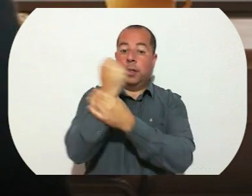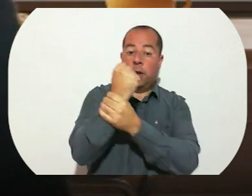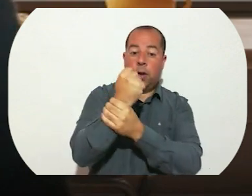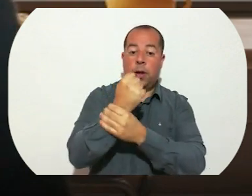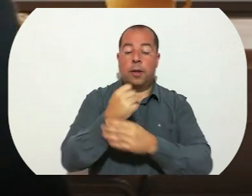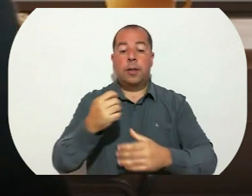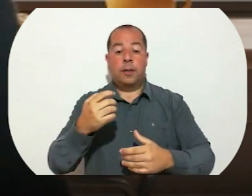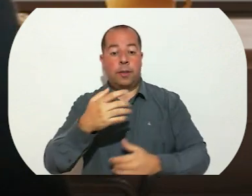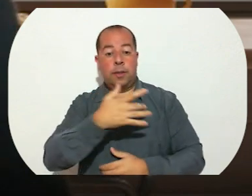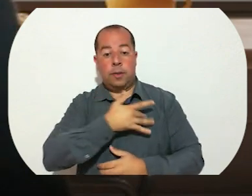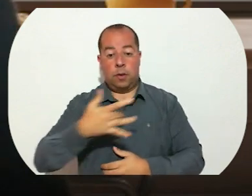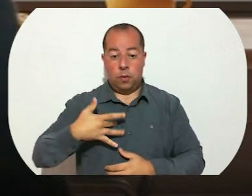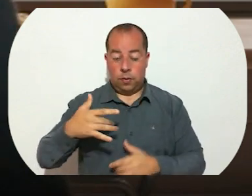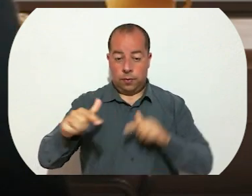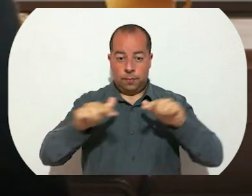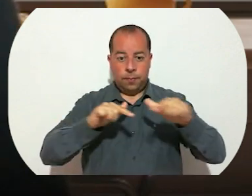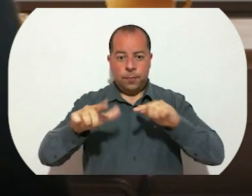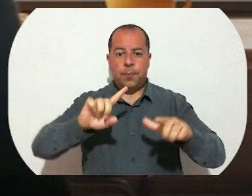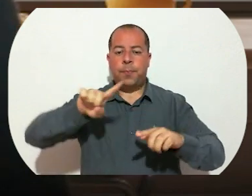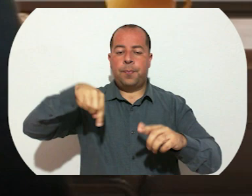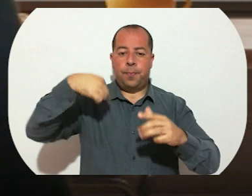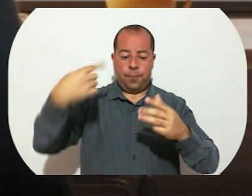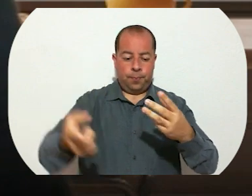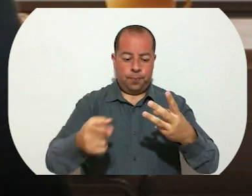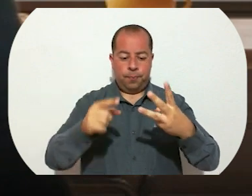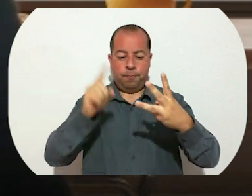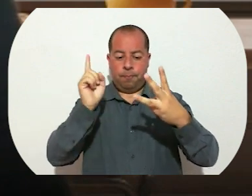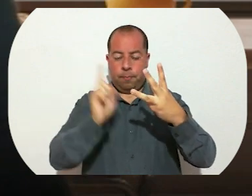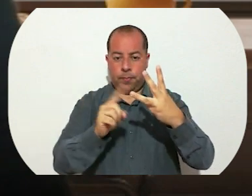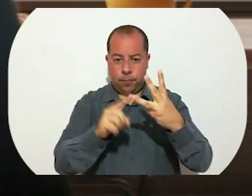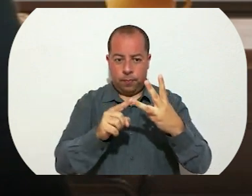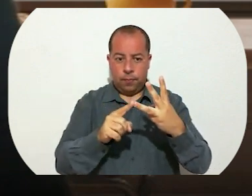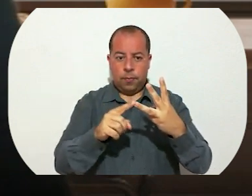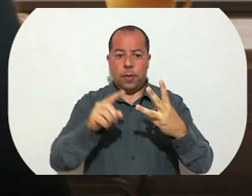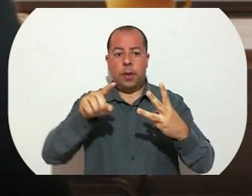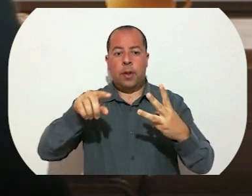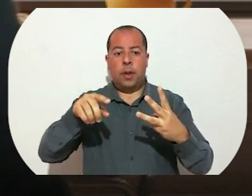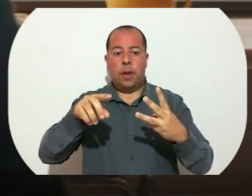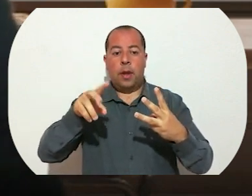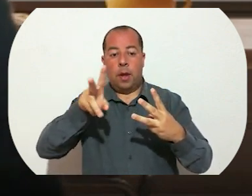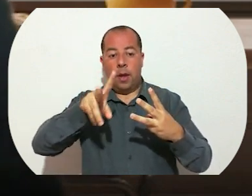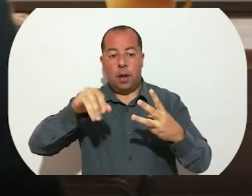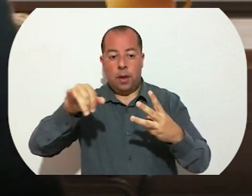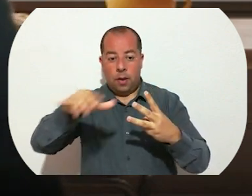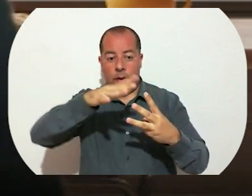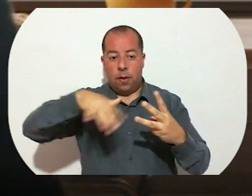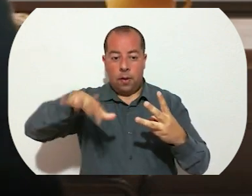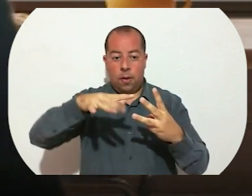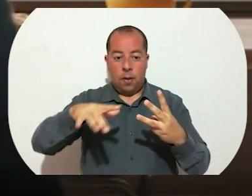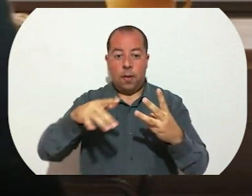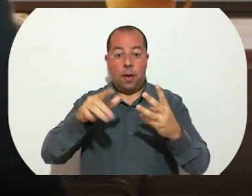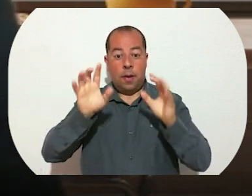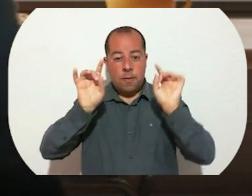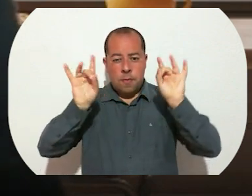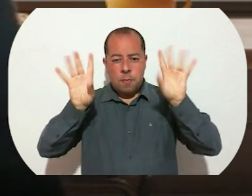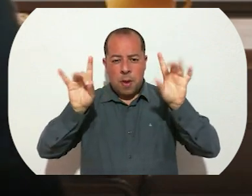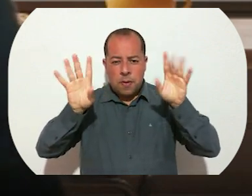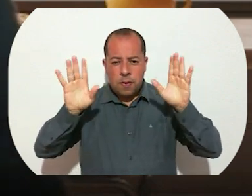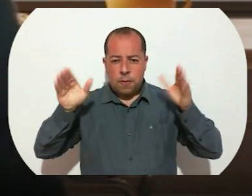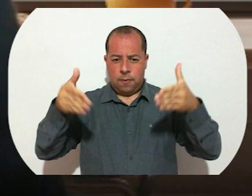segurança e saúde do trabalho. Após a conclusão do núcleo profissionalizante, o aluno passa para o